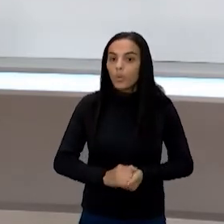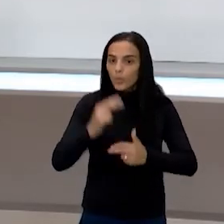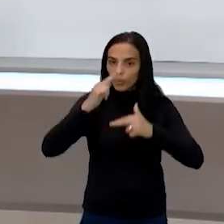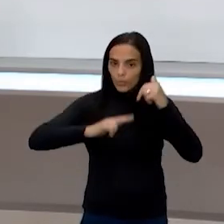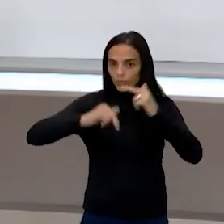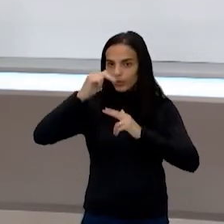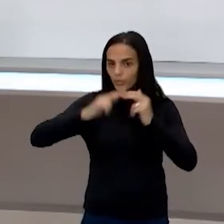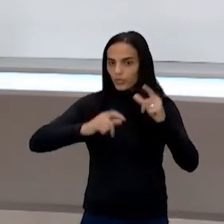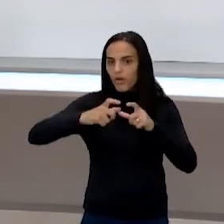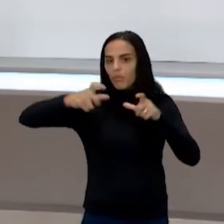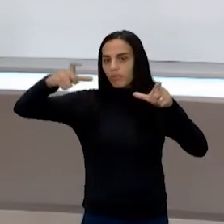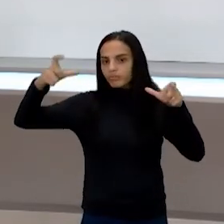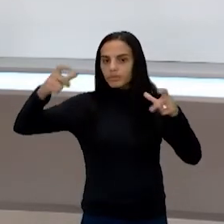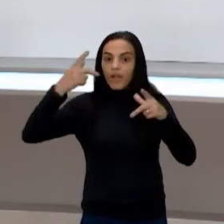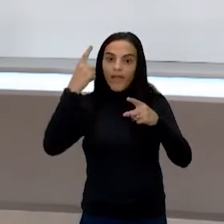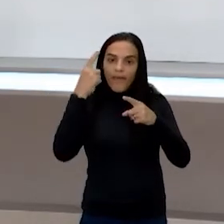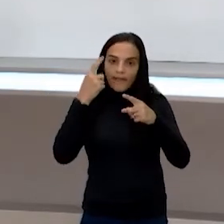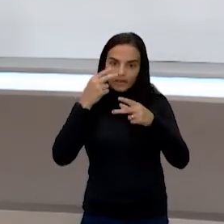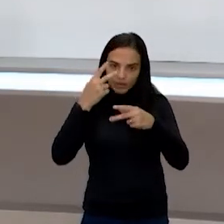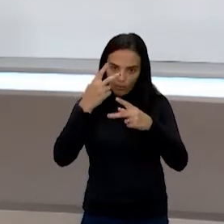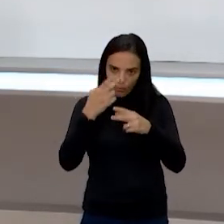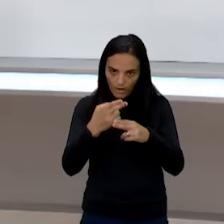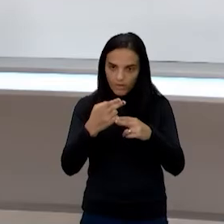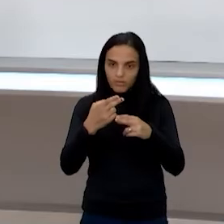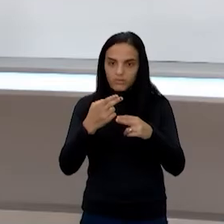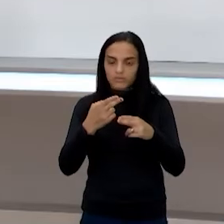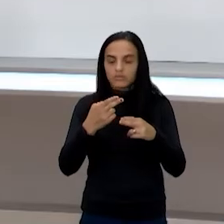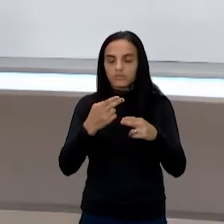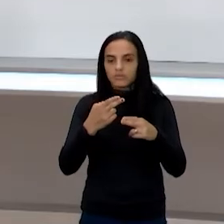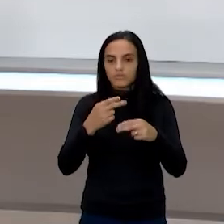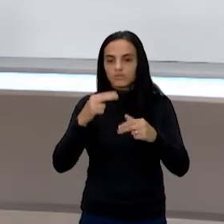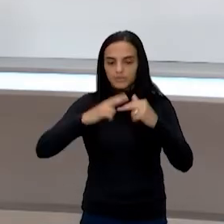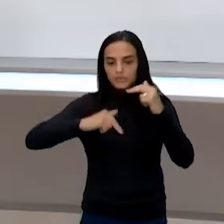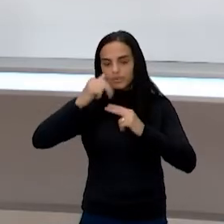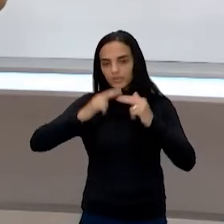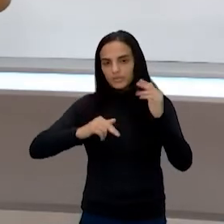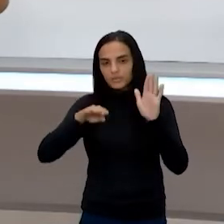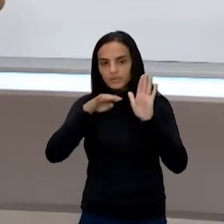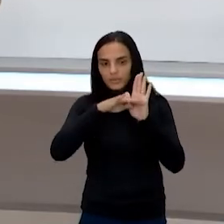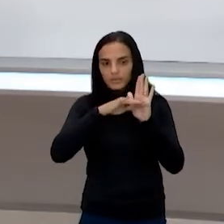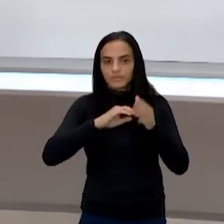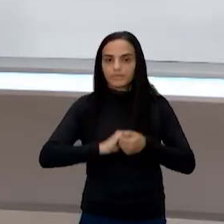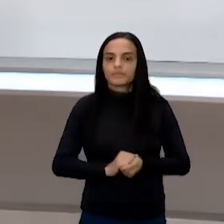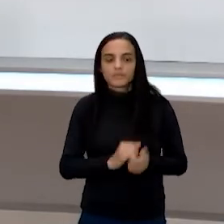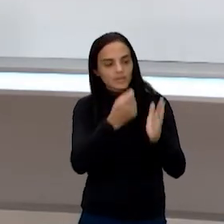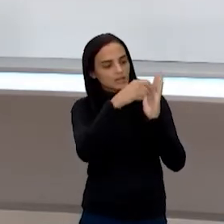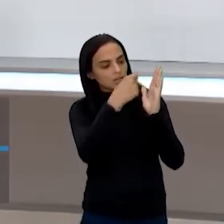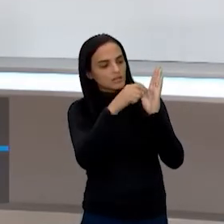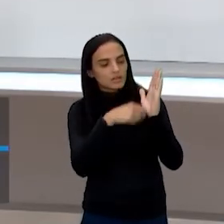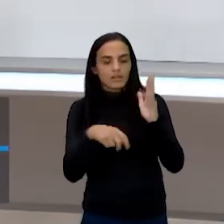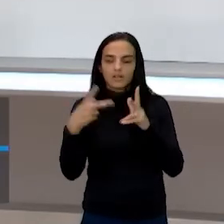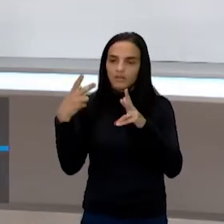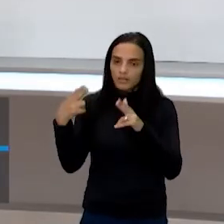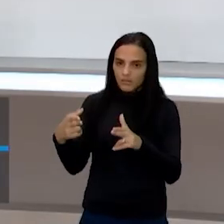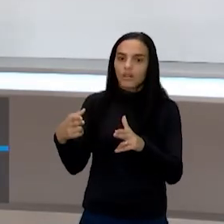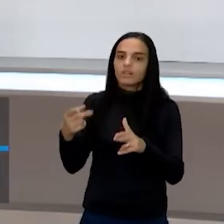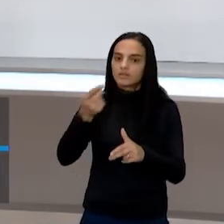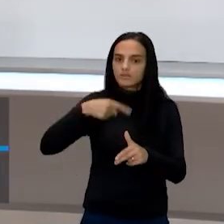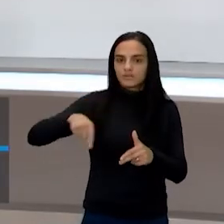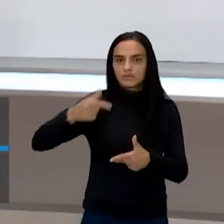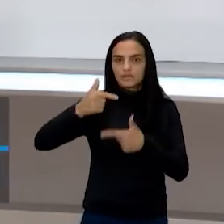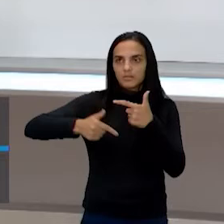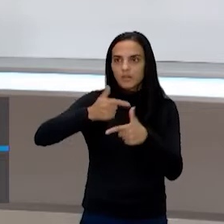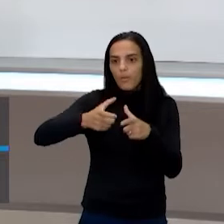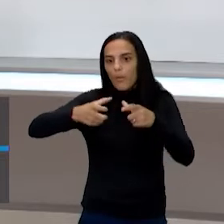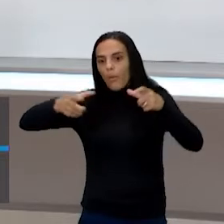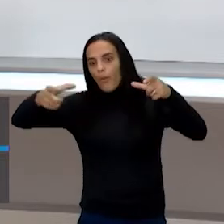dos extremos é igual ao produto do meio. Como nós escrevemos isso na forma de igualdade, né? A gente não vai estar trabalhando com extremos nem